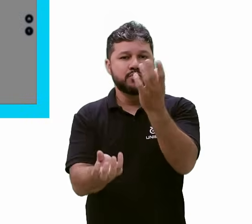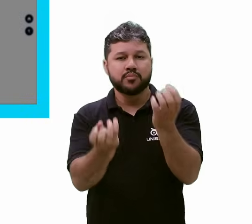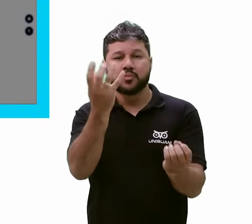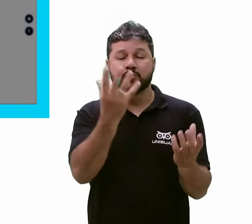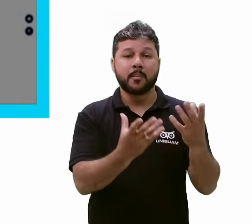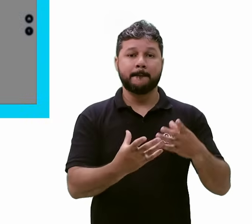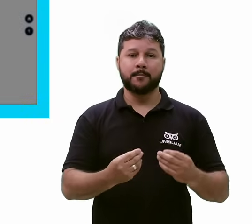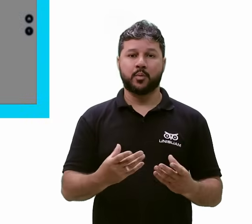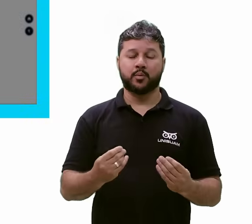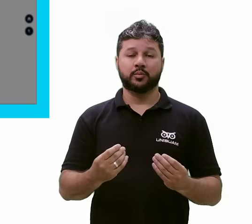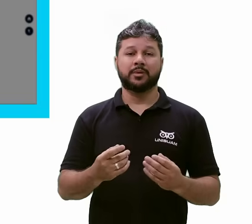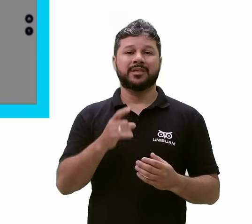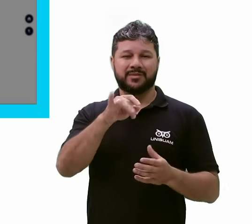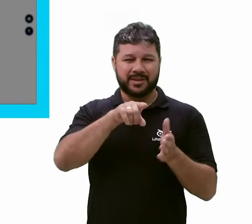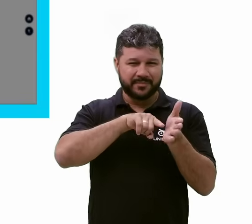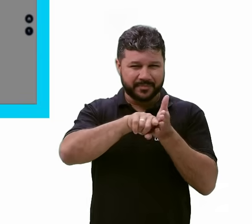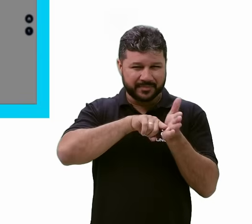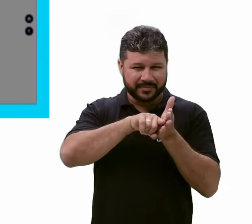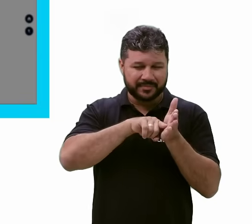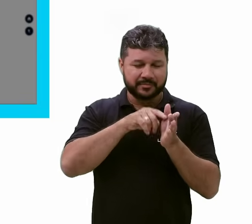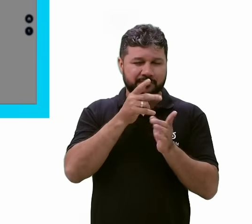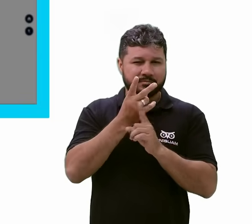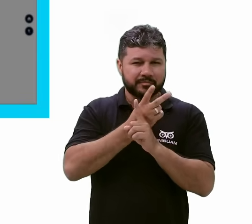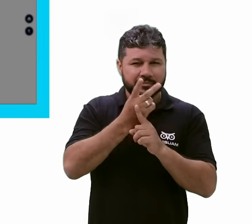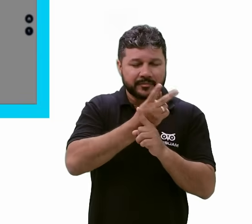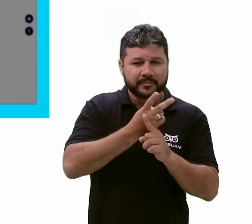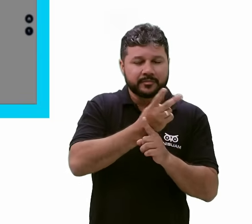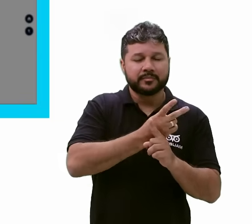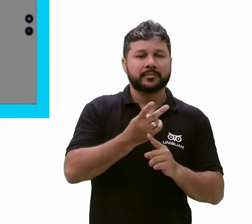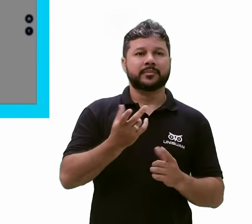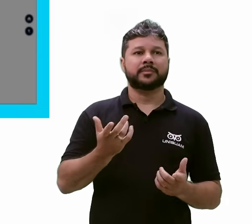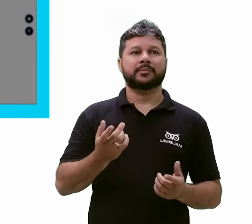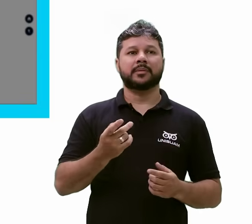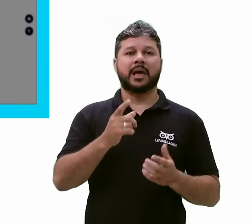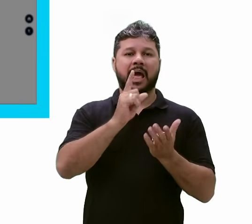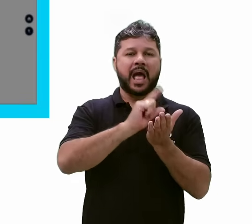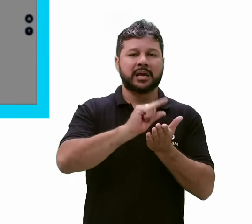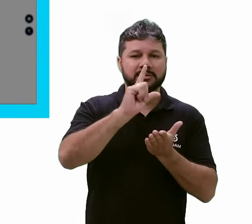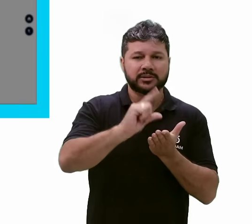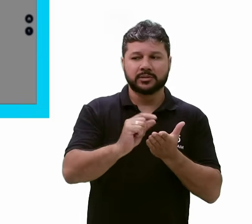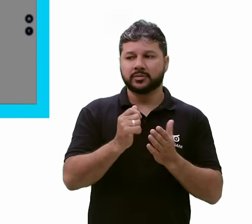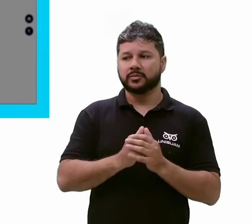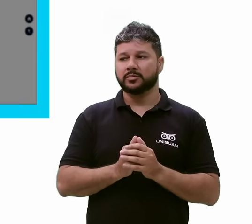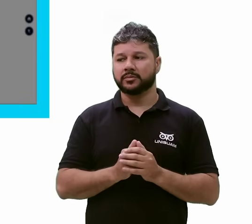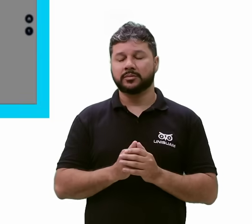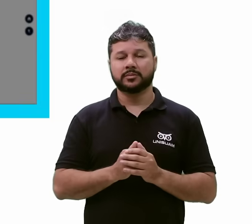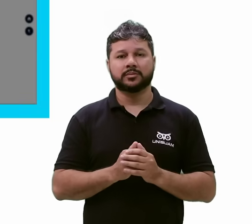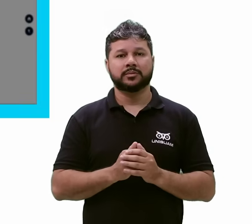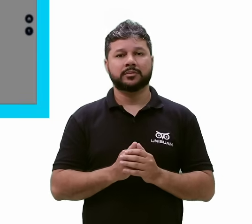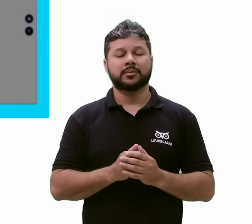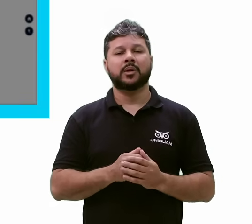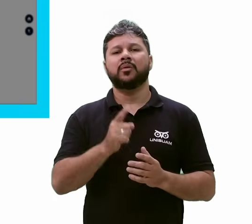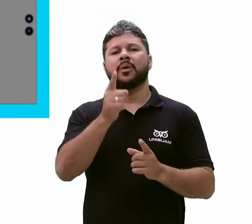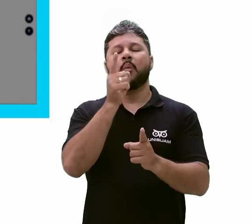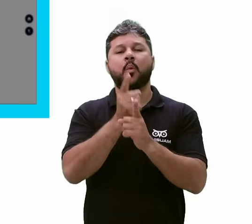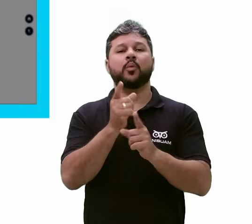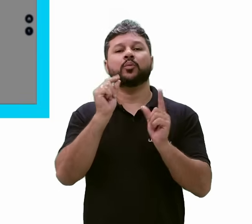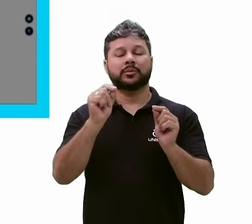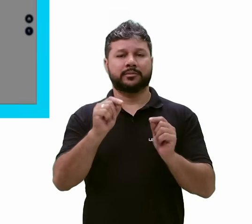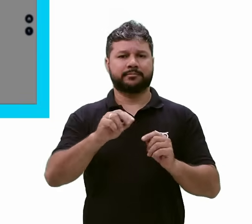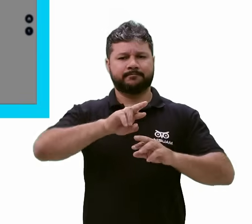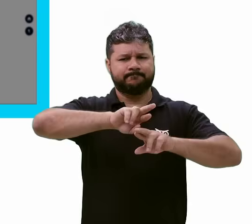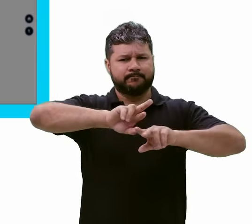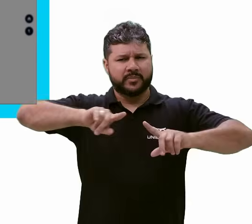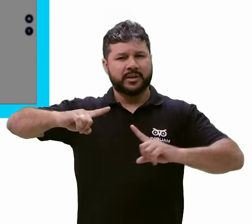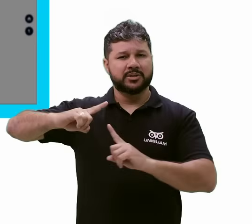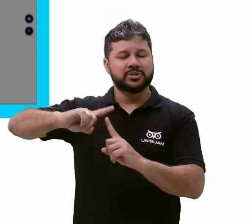quando vocês forem procurar, né, afinal, quando eu estou querendo procurar um artigo, o que vocês vão encontrar? Vocês vão encontrar